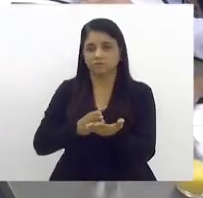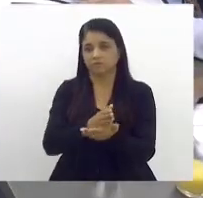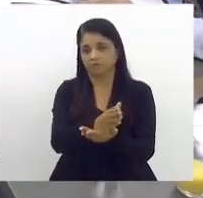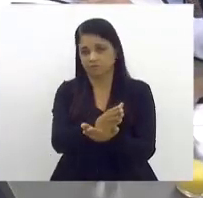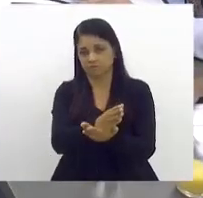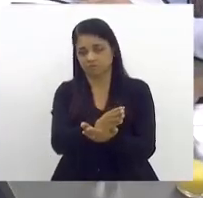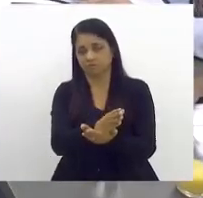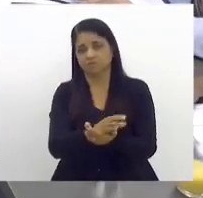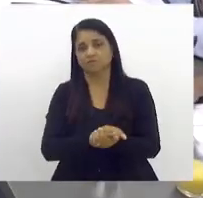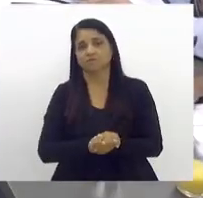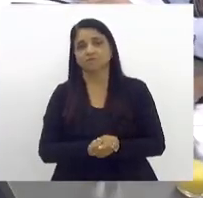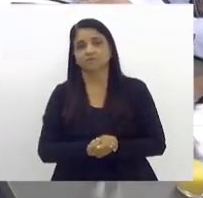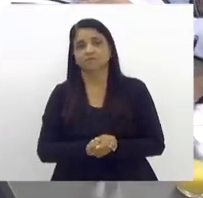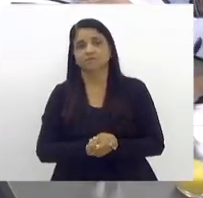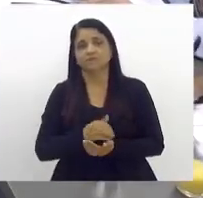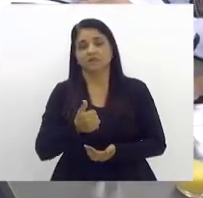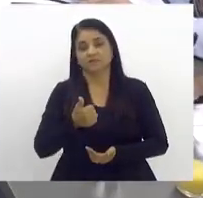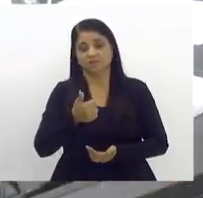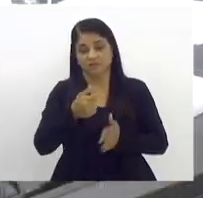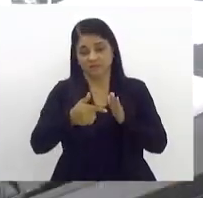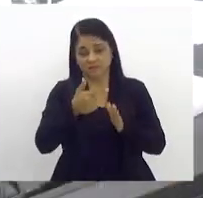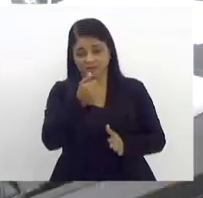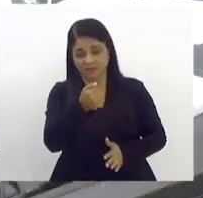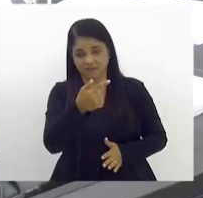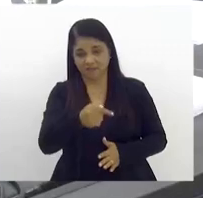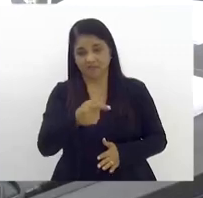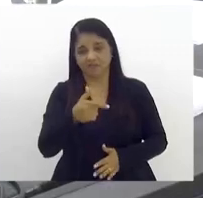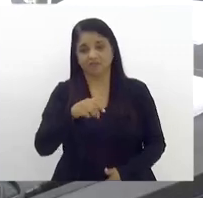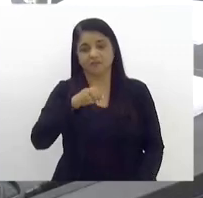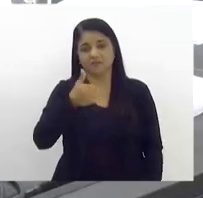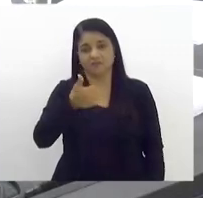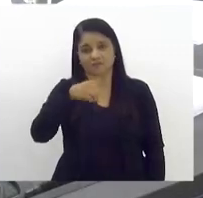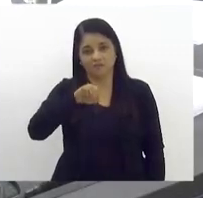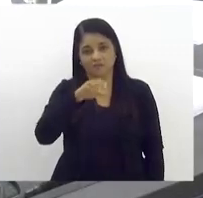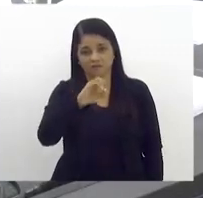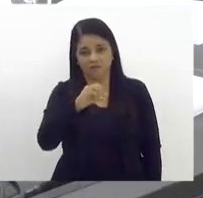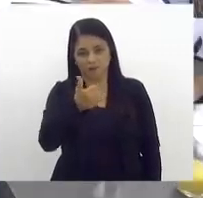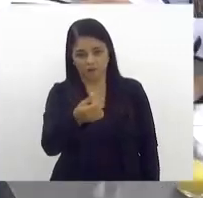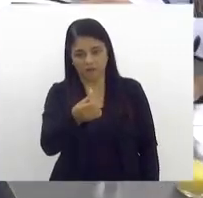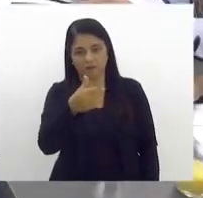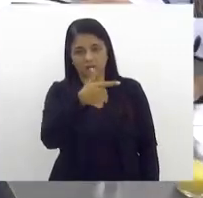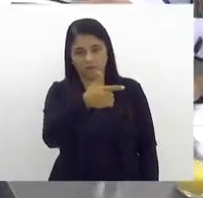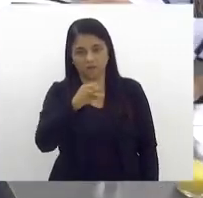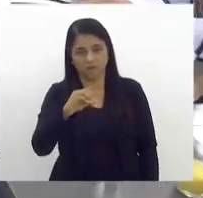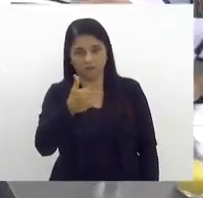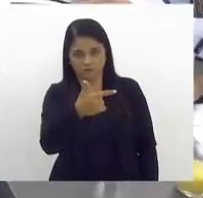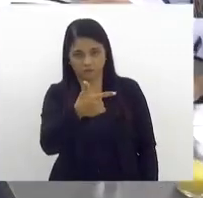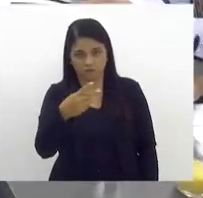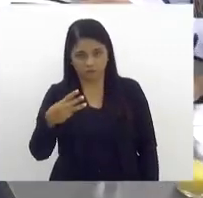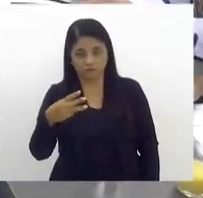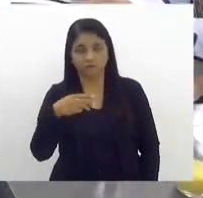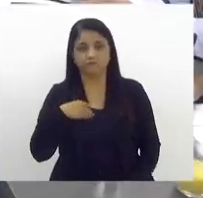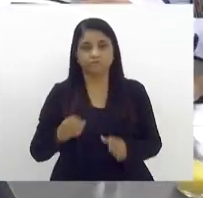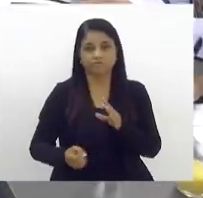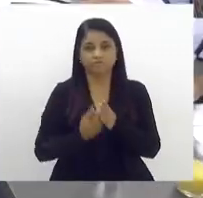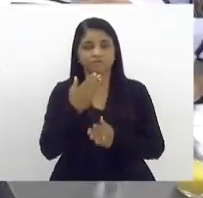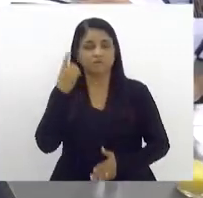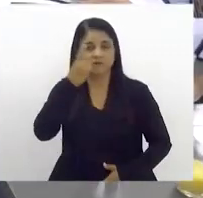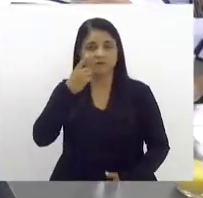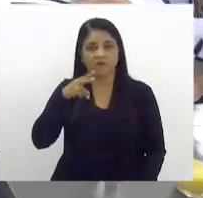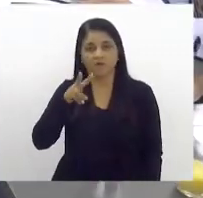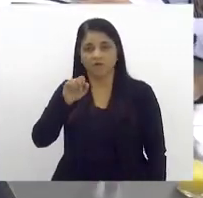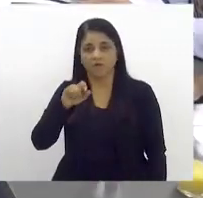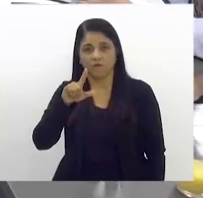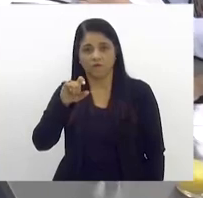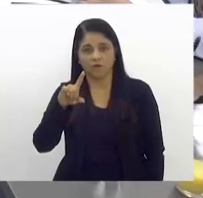estão. Aprovado. 17 da pauta, o PL 1906 de 23. De autoria do deputado Valdeci